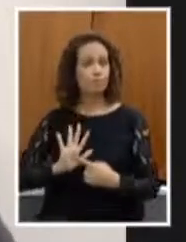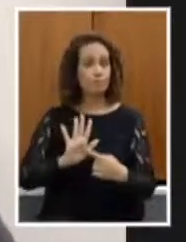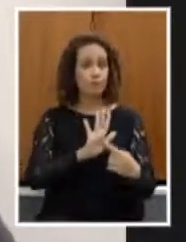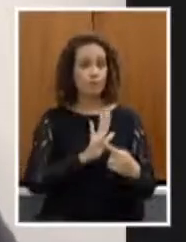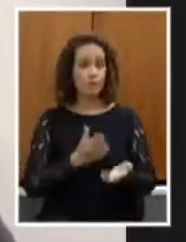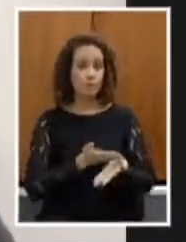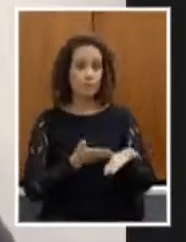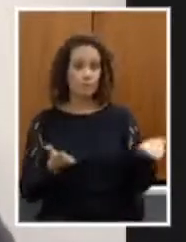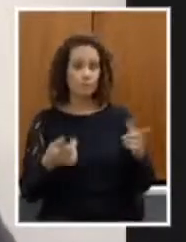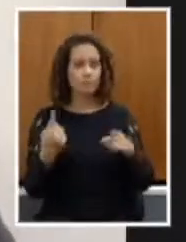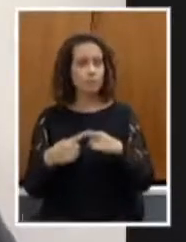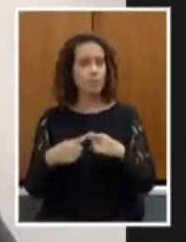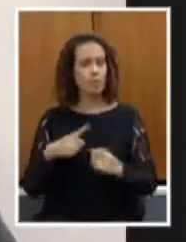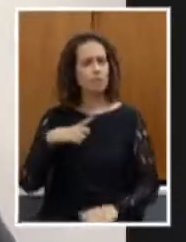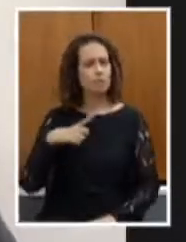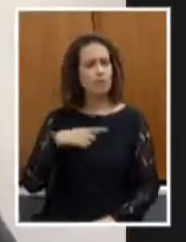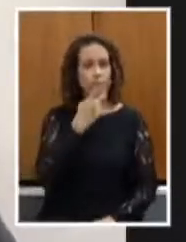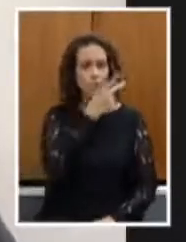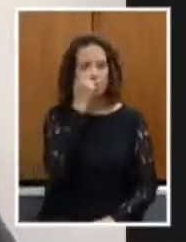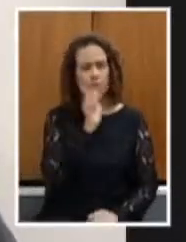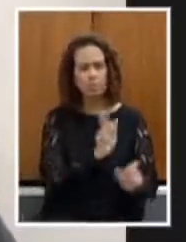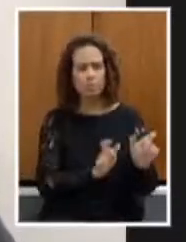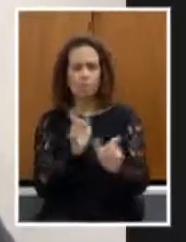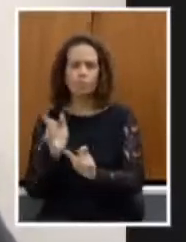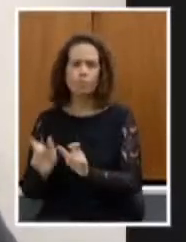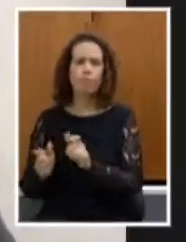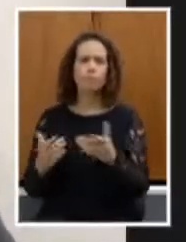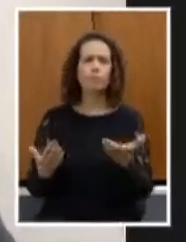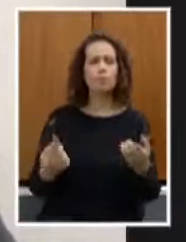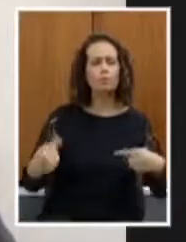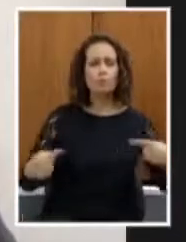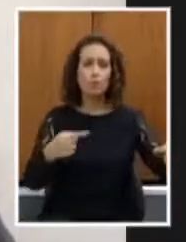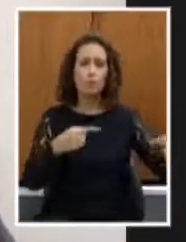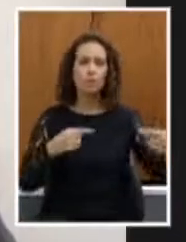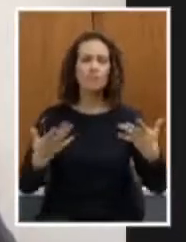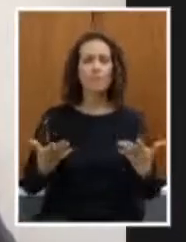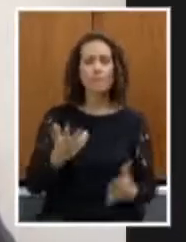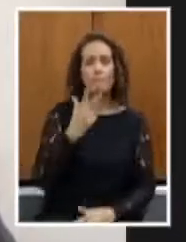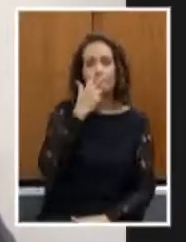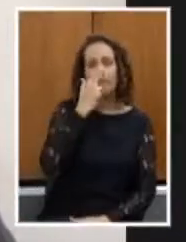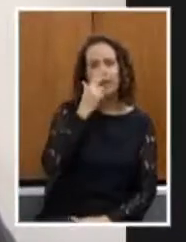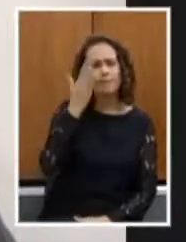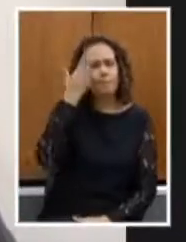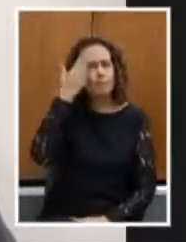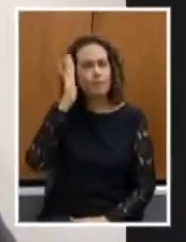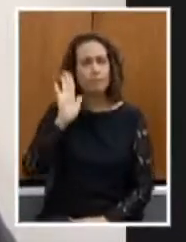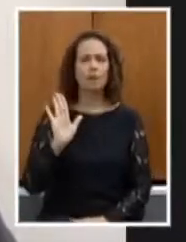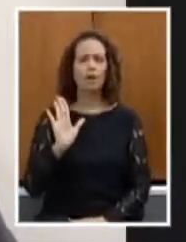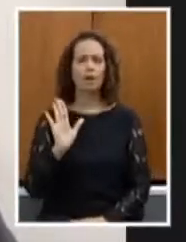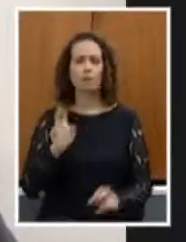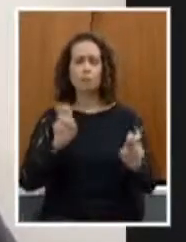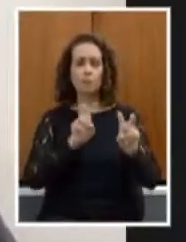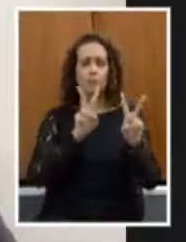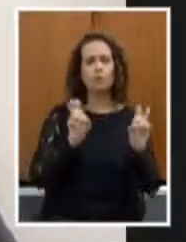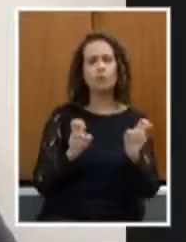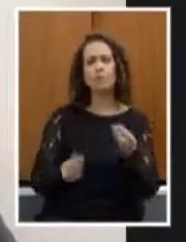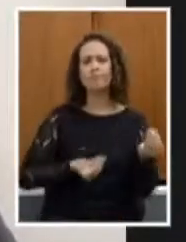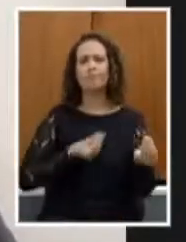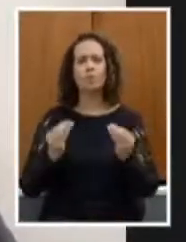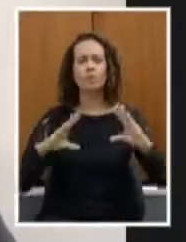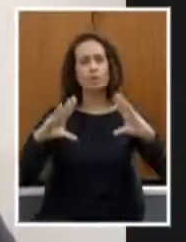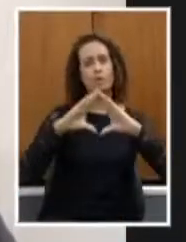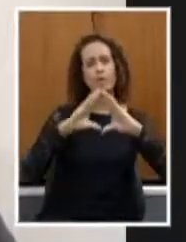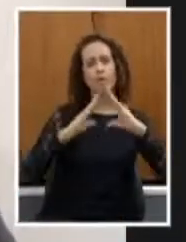existem agentes políticos, públicos, que me parecem um pouco desavisados sobre o funcionamento da